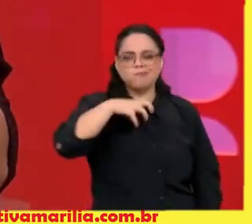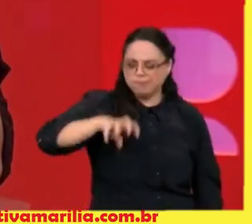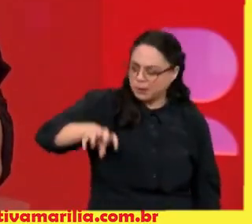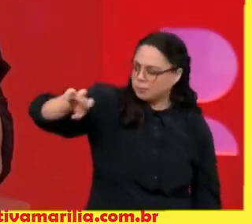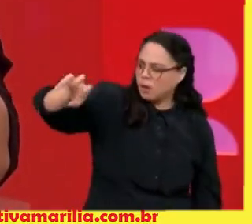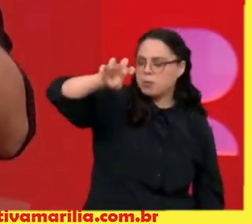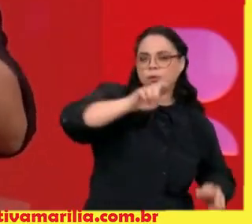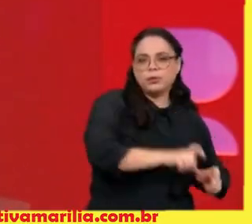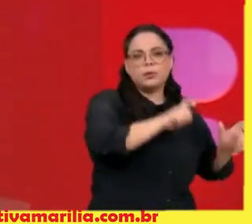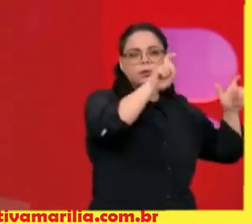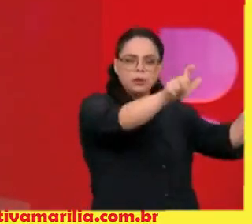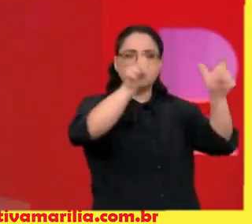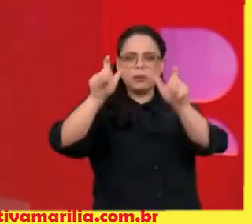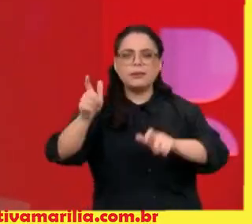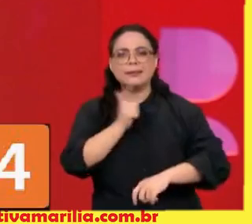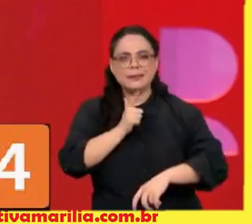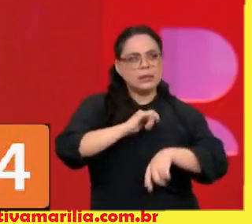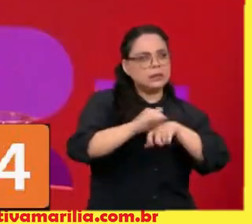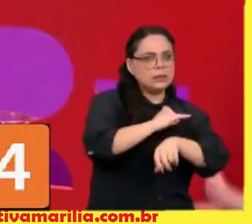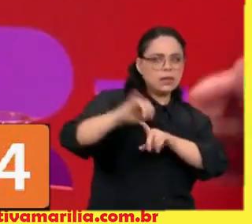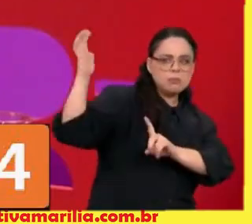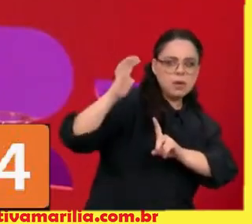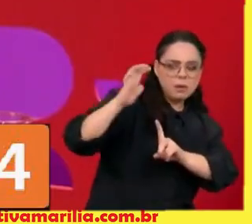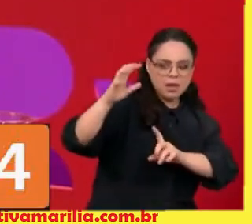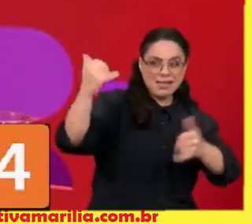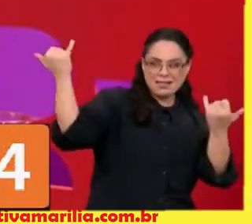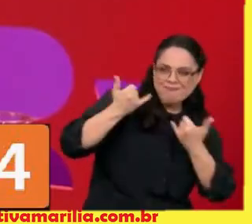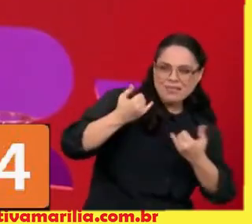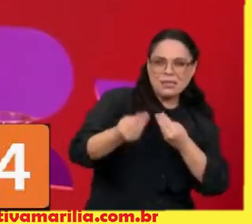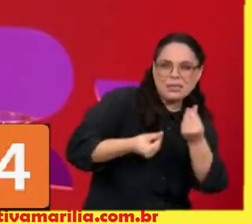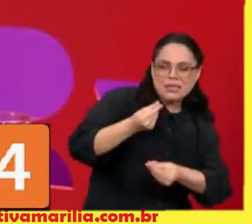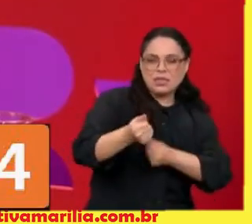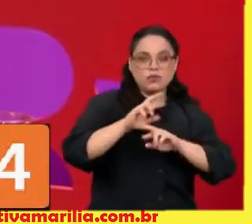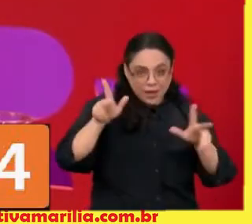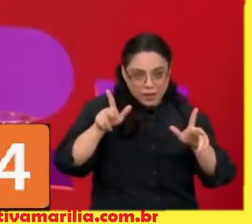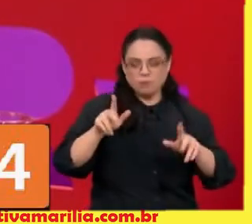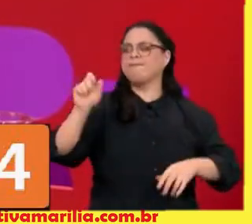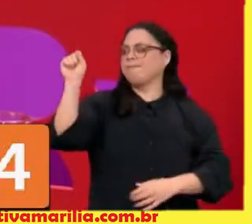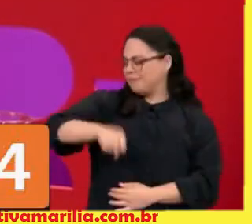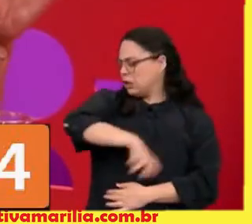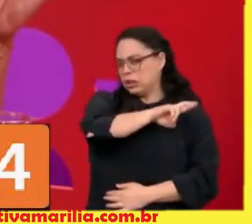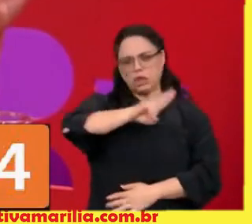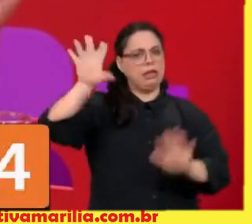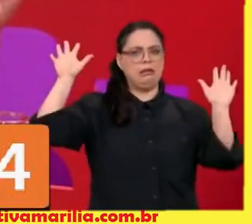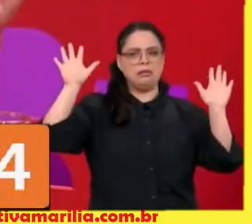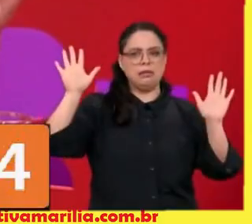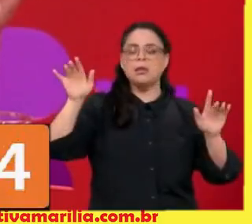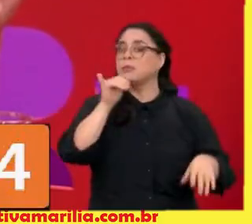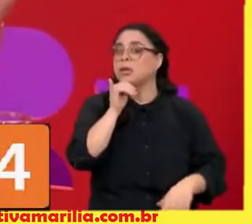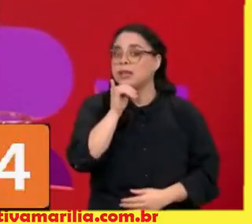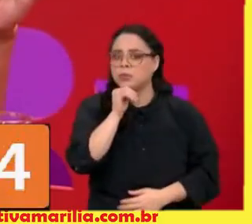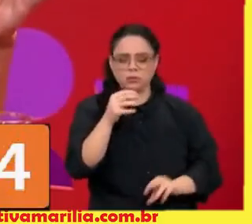ou menos o mesmo método? Não, foi completamente diferente. Veja, os indígenas e os camponeses não estavam contra a